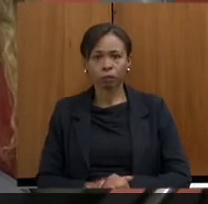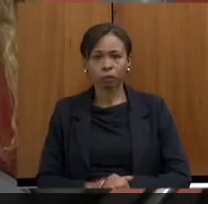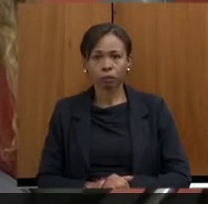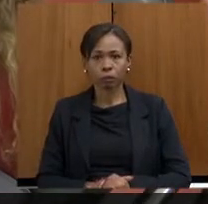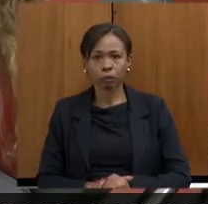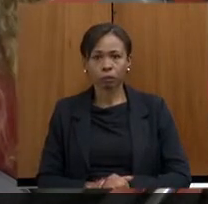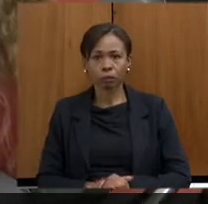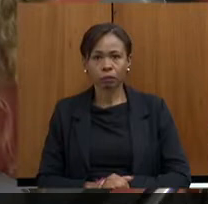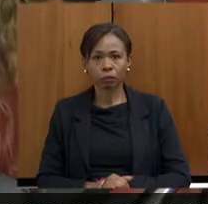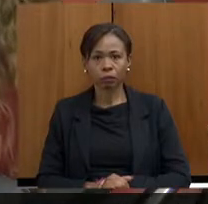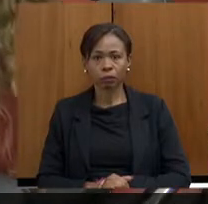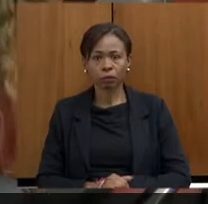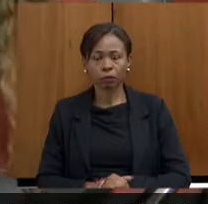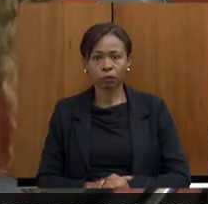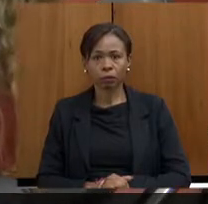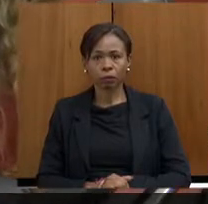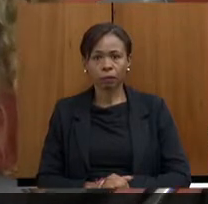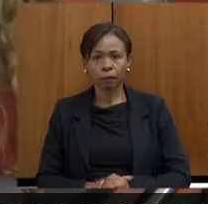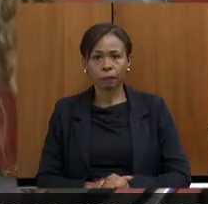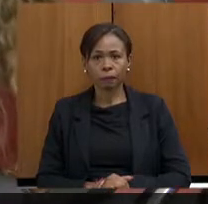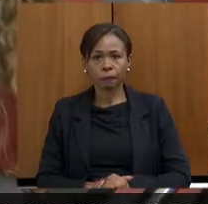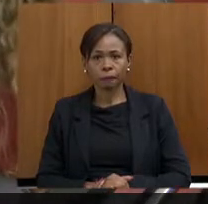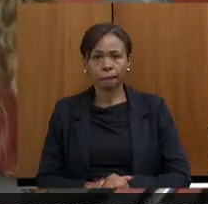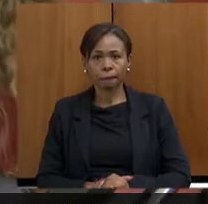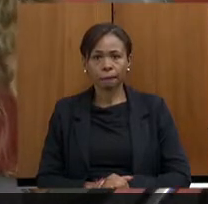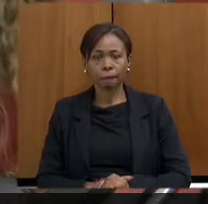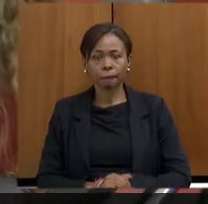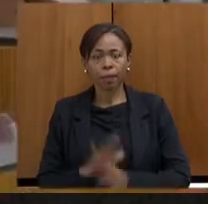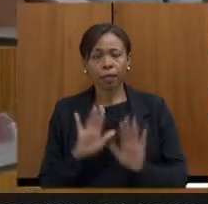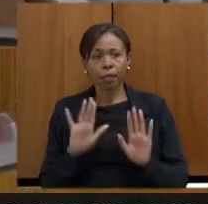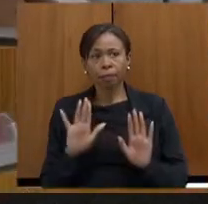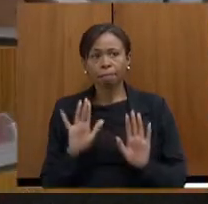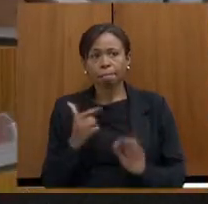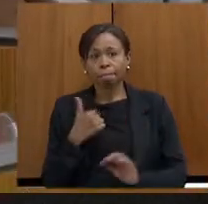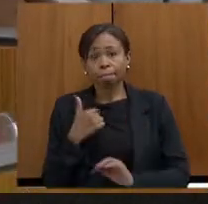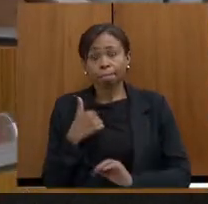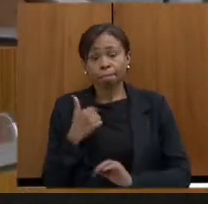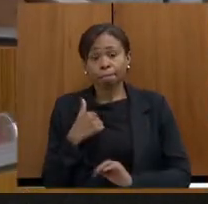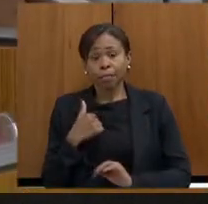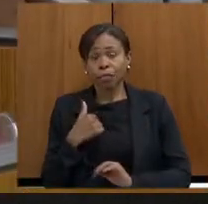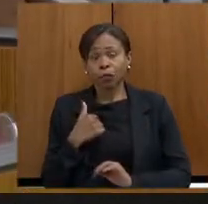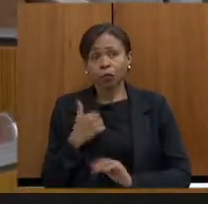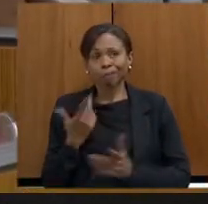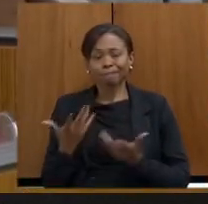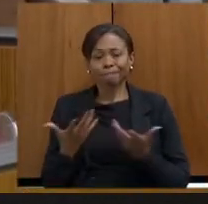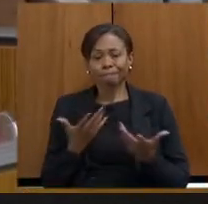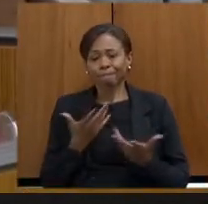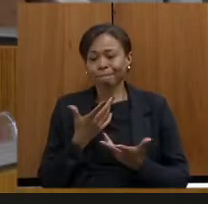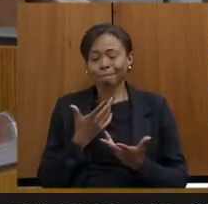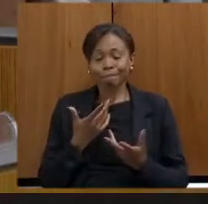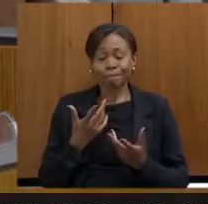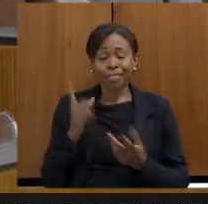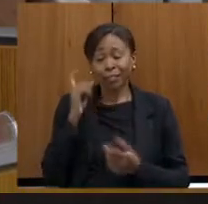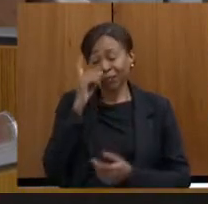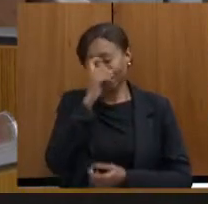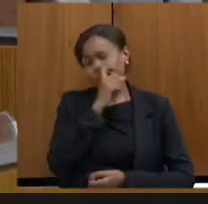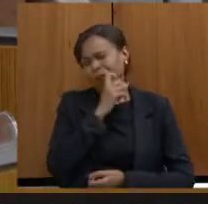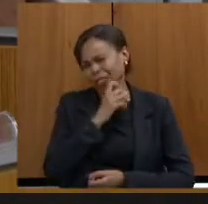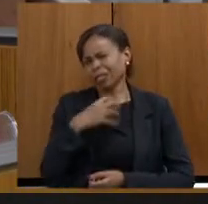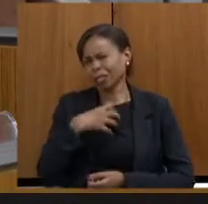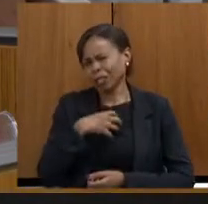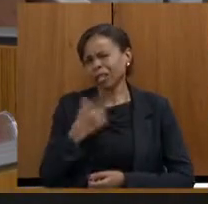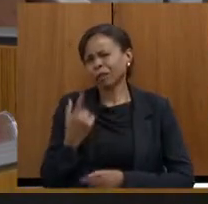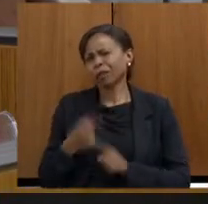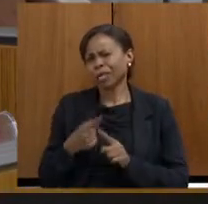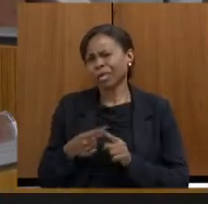É, eu tenho... Eu tenho resistência em trabalhar com empenhado, secretário, porque empenhado pode ser cancelado, né?